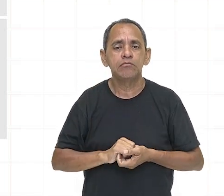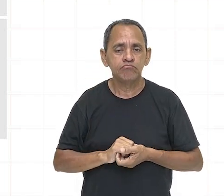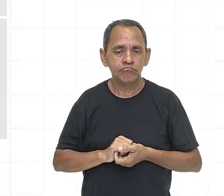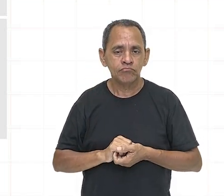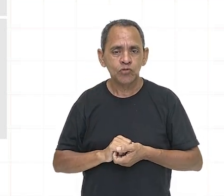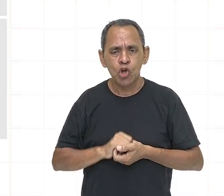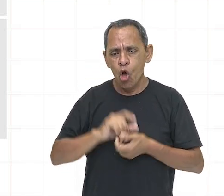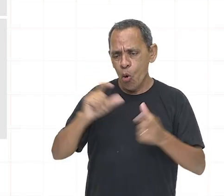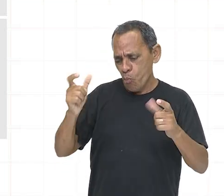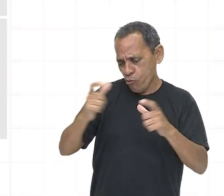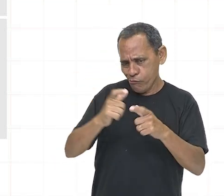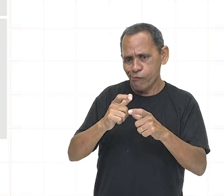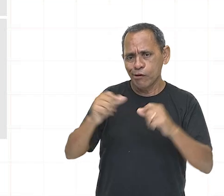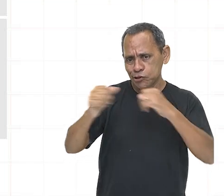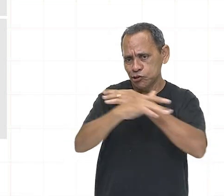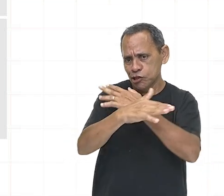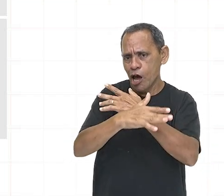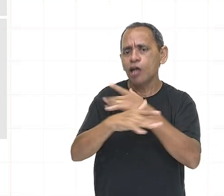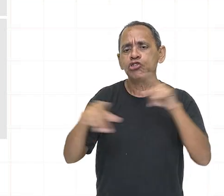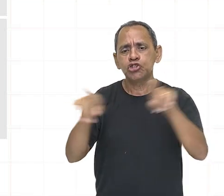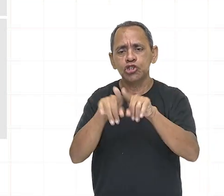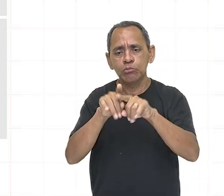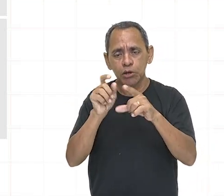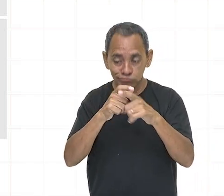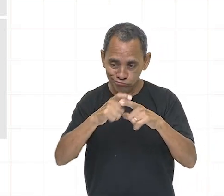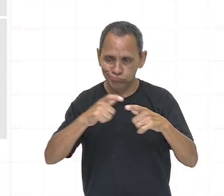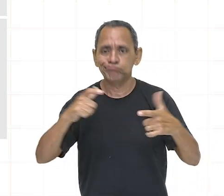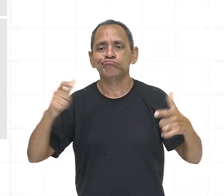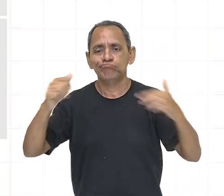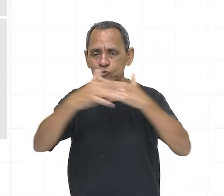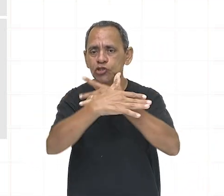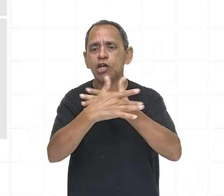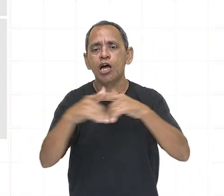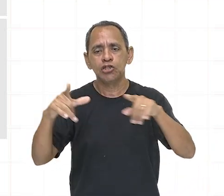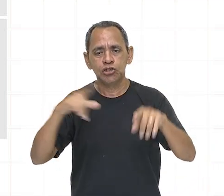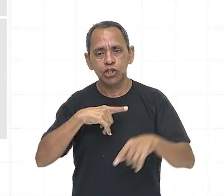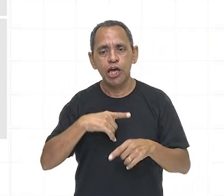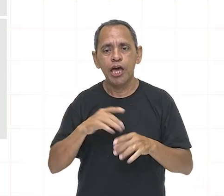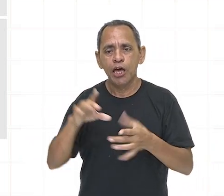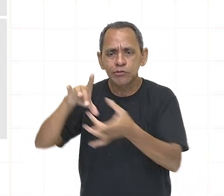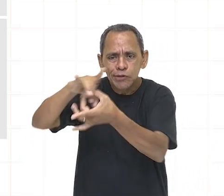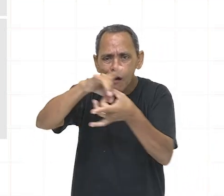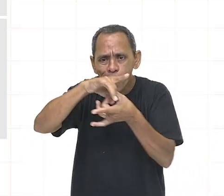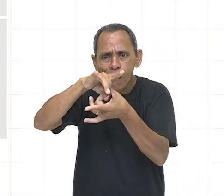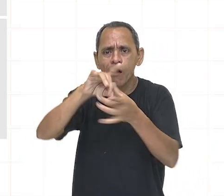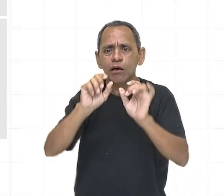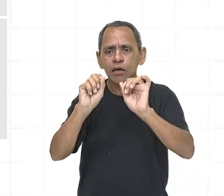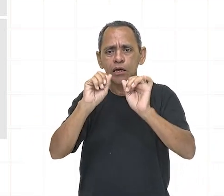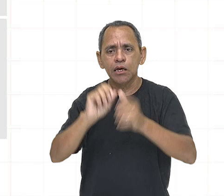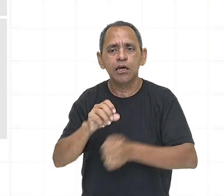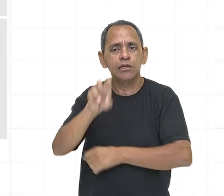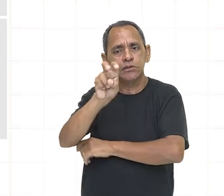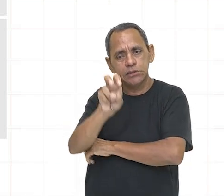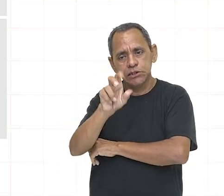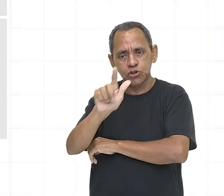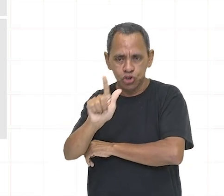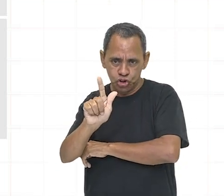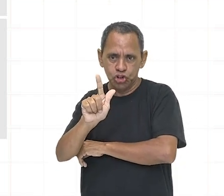aí com a utilização da rede 5G. Então, o acesso à internet, né, a esses países,